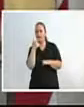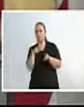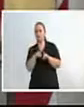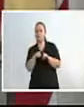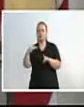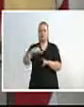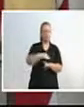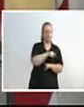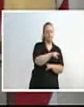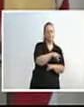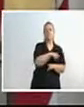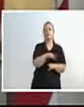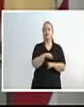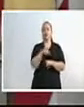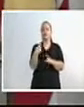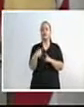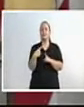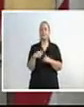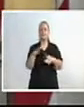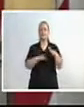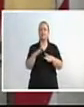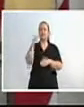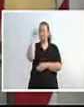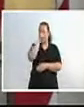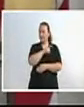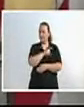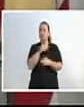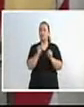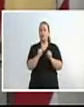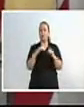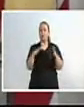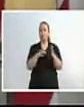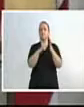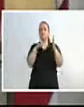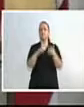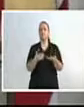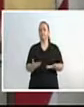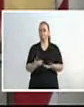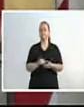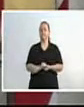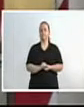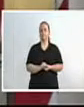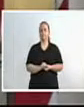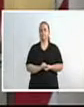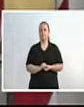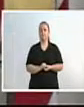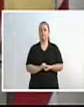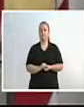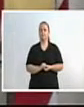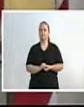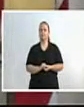fiquem estacionados ao centro da rua, também dando a segurança necessária. Assim como também um